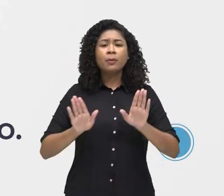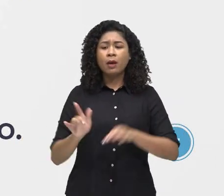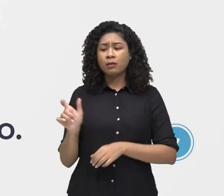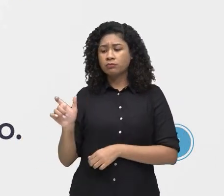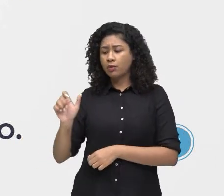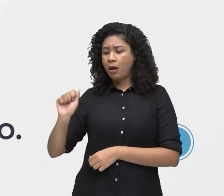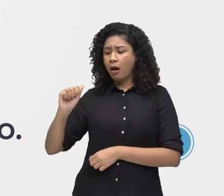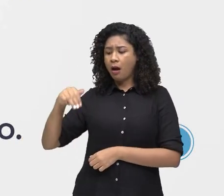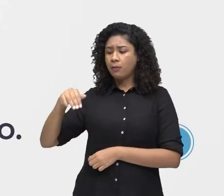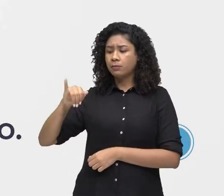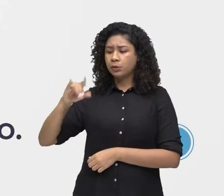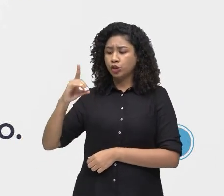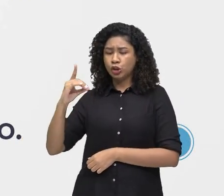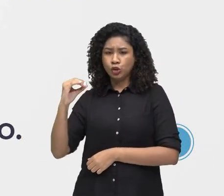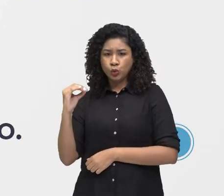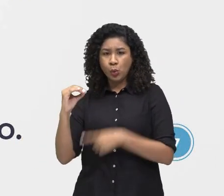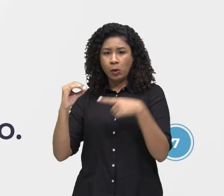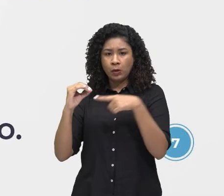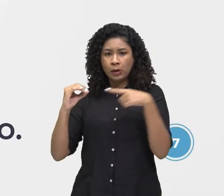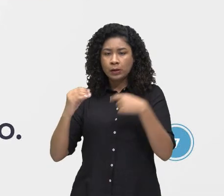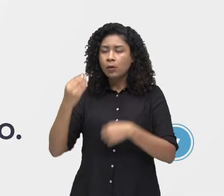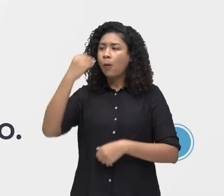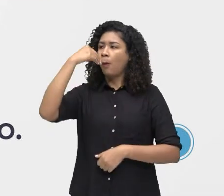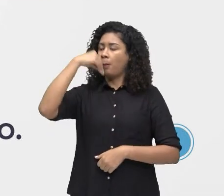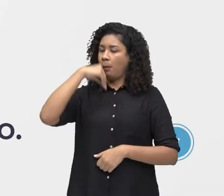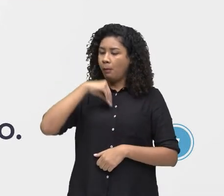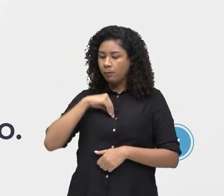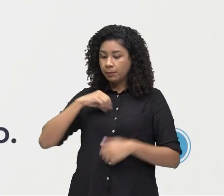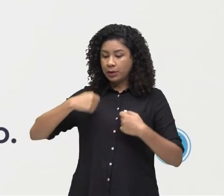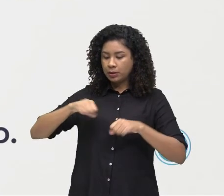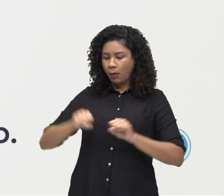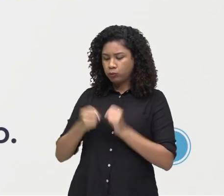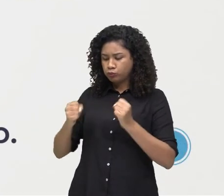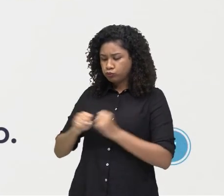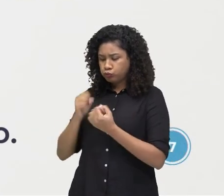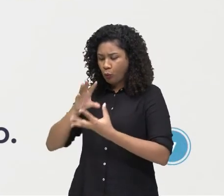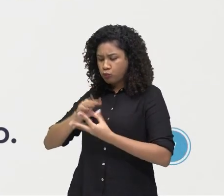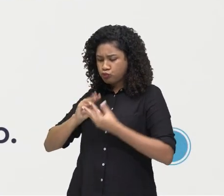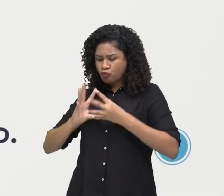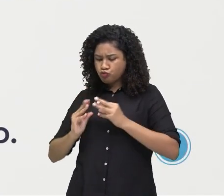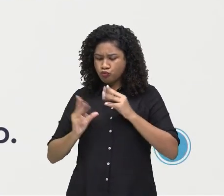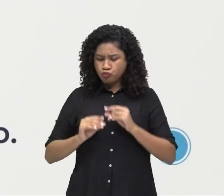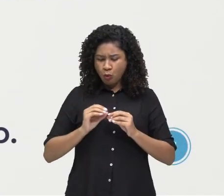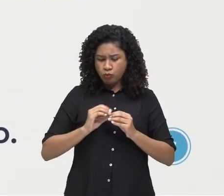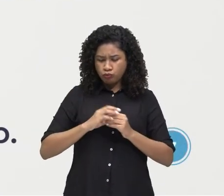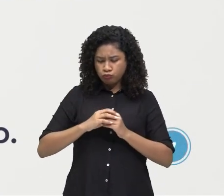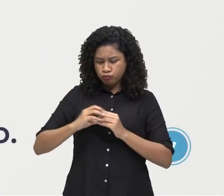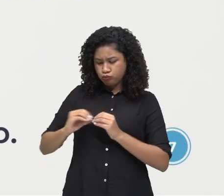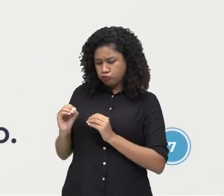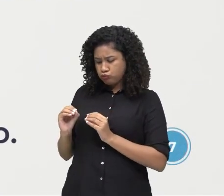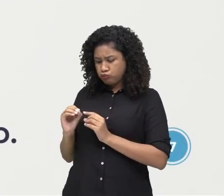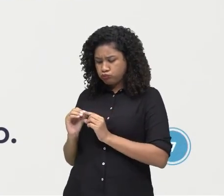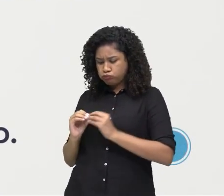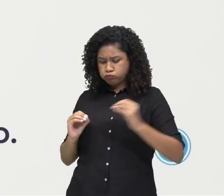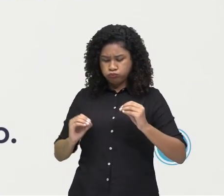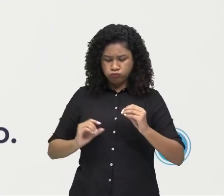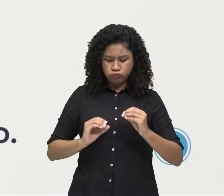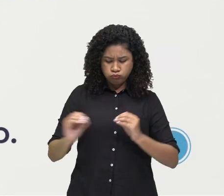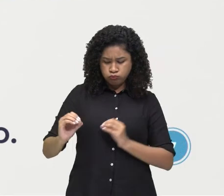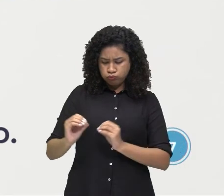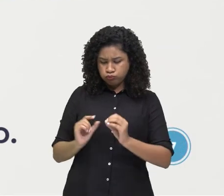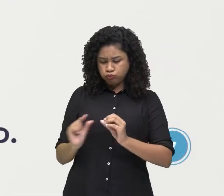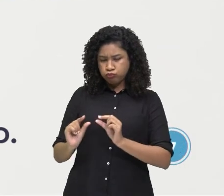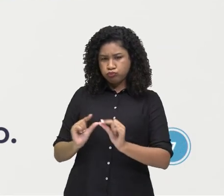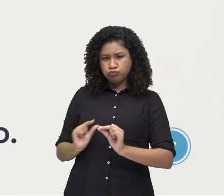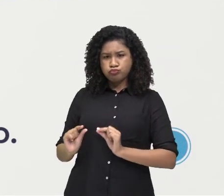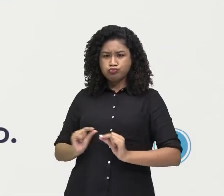após ser quebrado em partículas menores. Olha essa informação aqui, ó, quebrado em partículas menores. Marque a